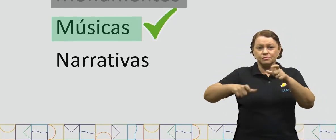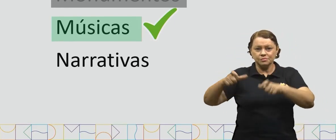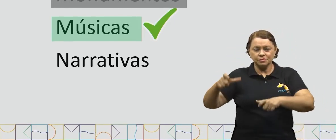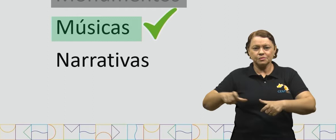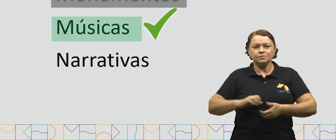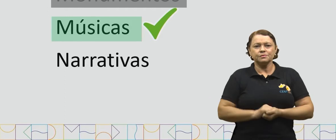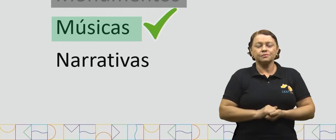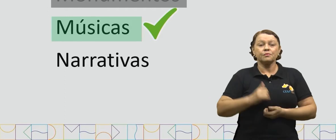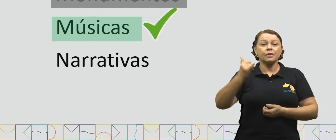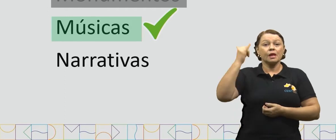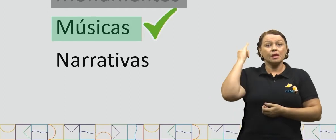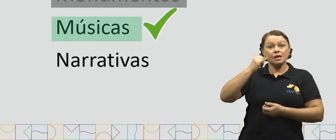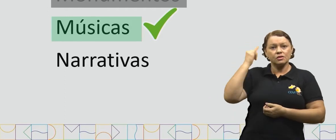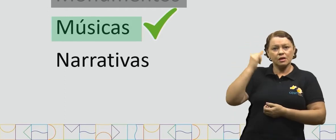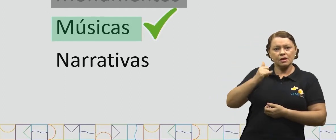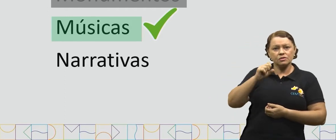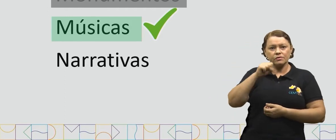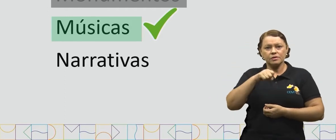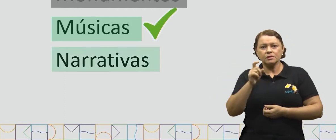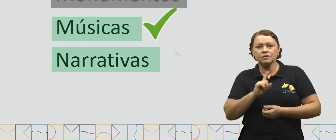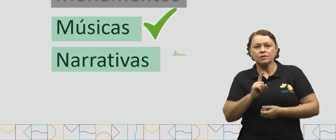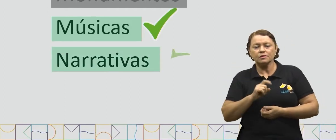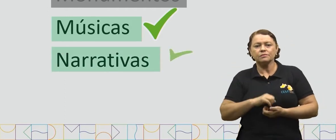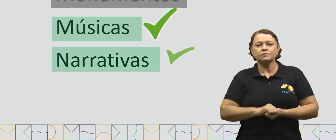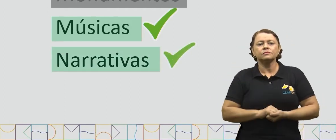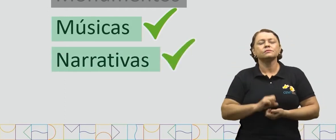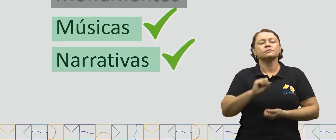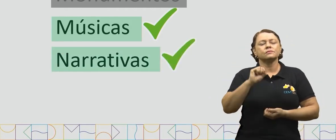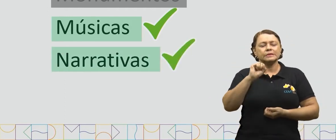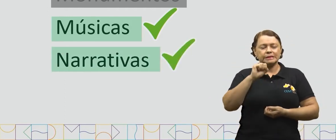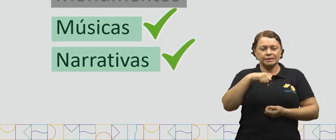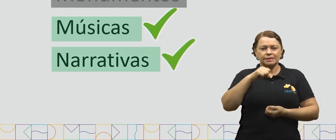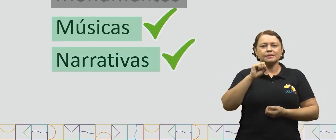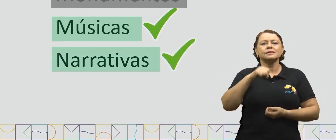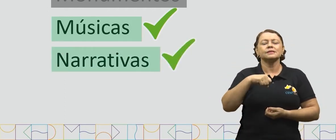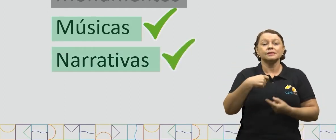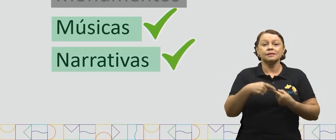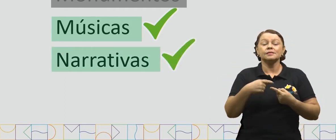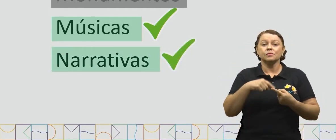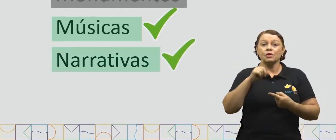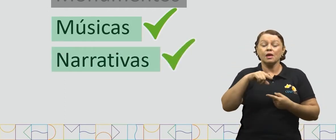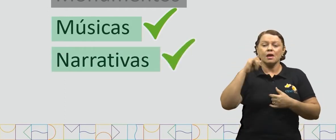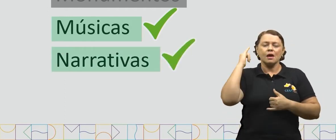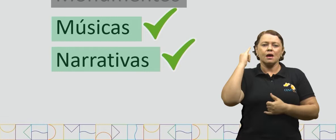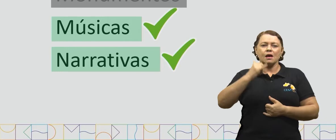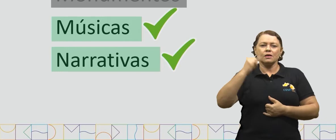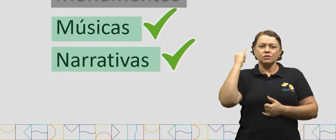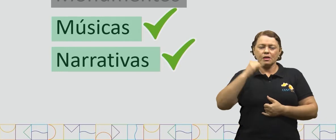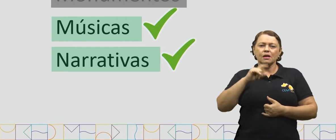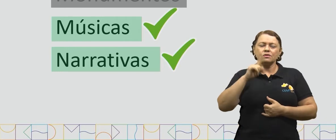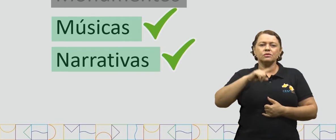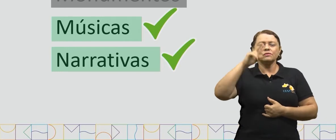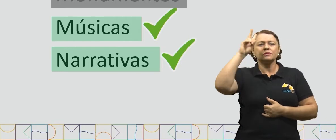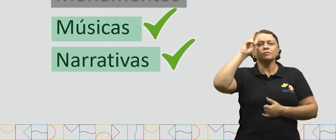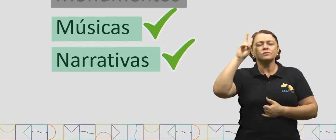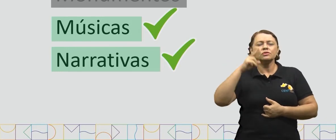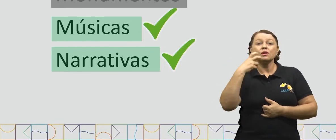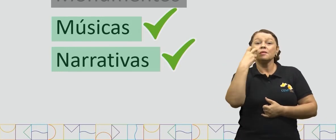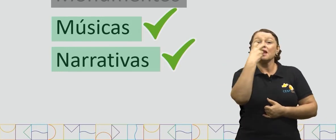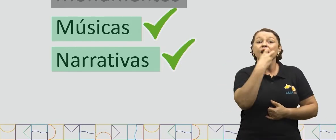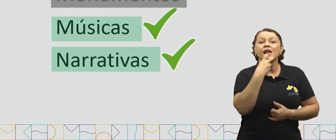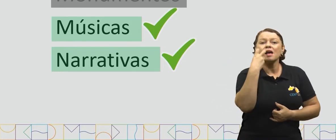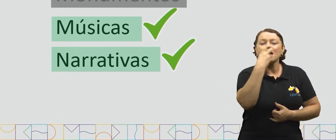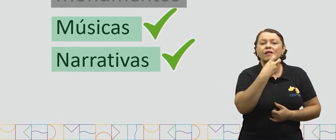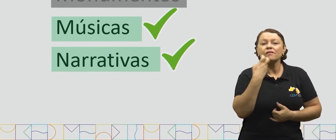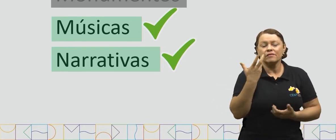E as narrativas? Vamos marcar? Sim ou não? Vamos marcar também. Afinal, as narrativas são contadas pela fala,